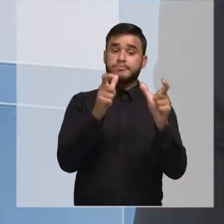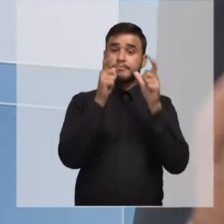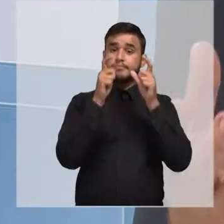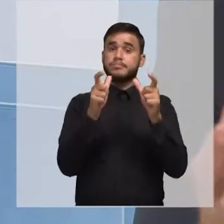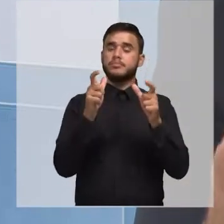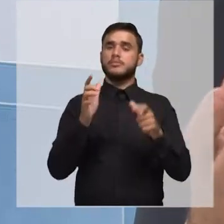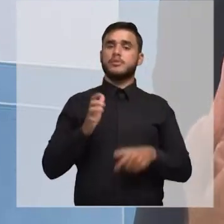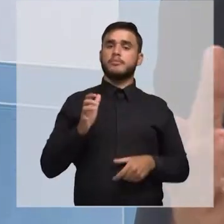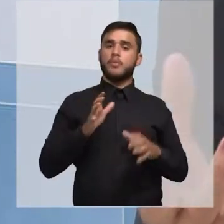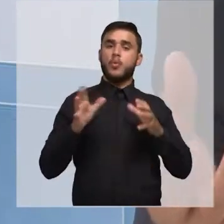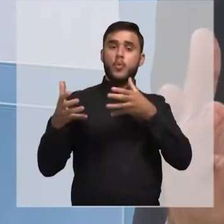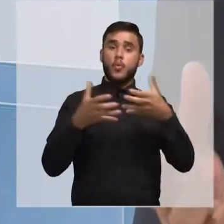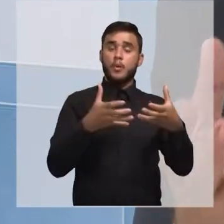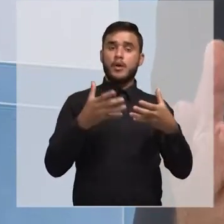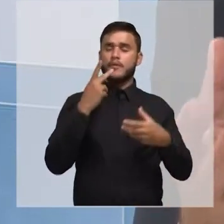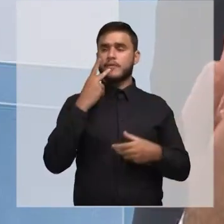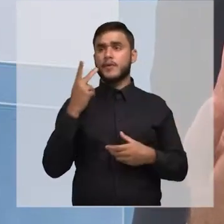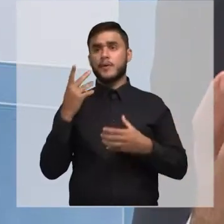que acha que o Estado tem um papel